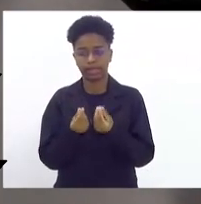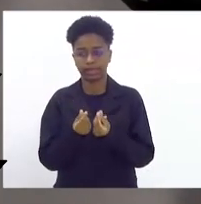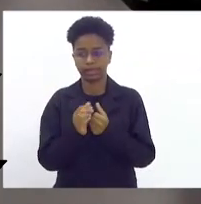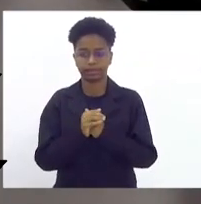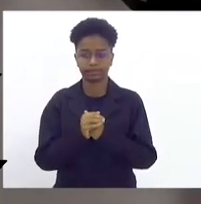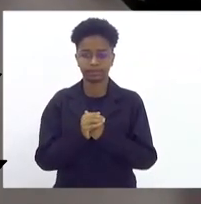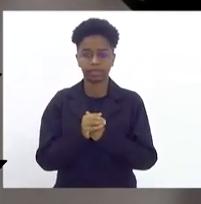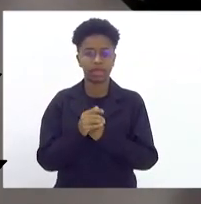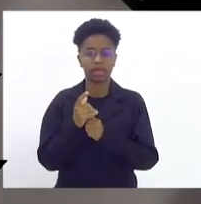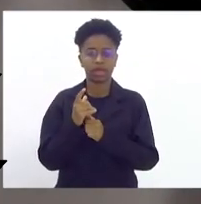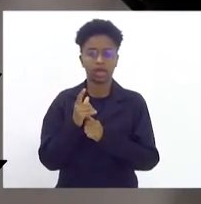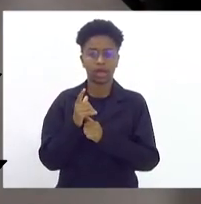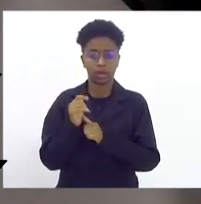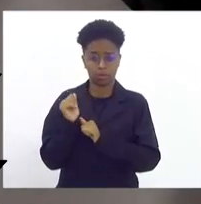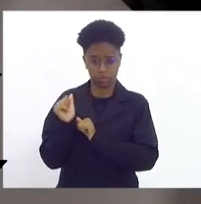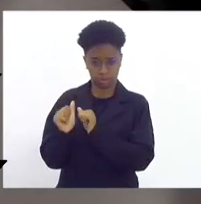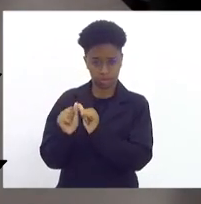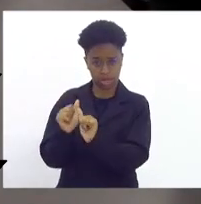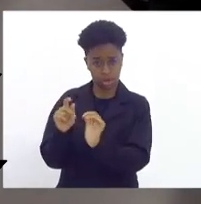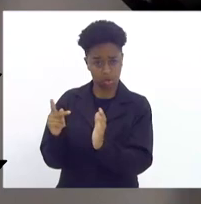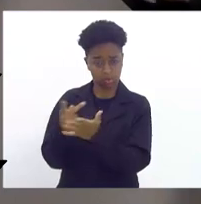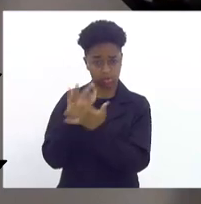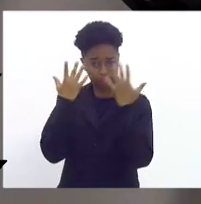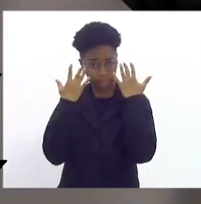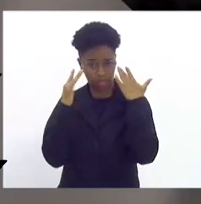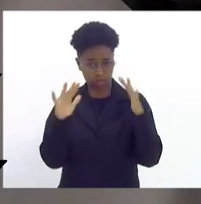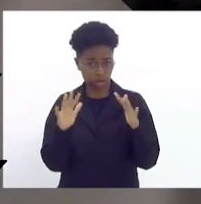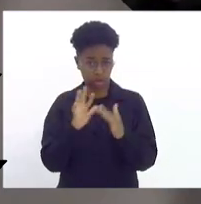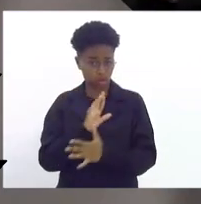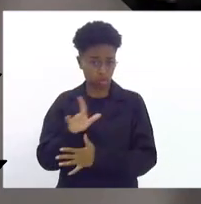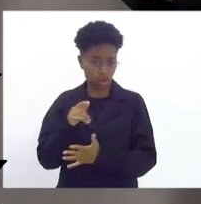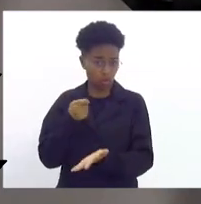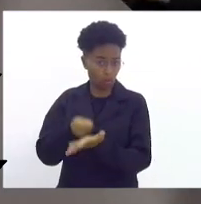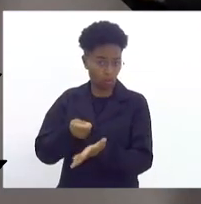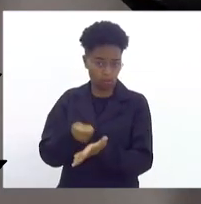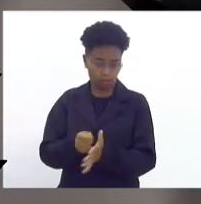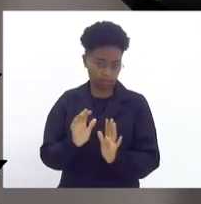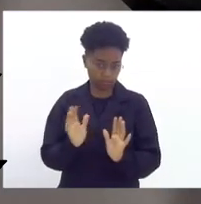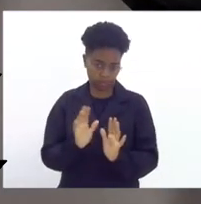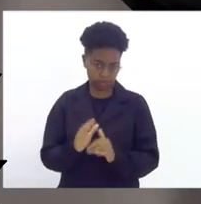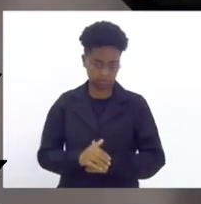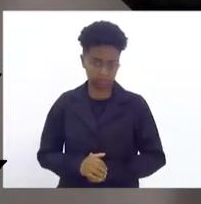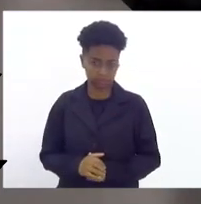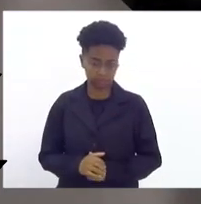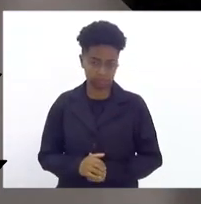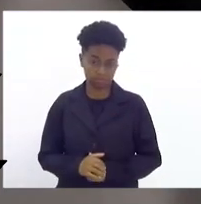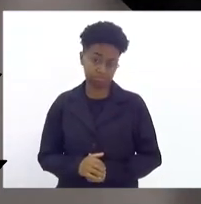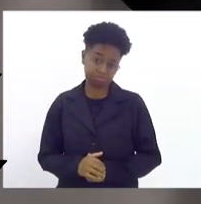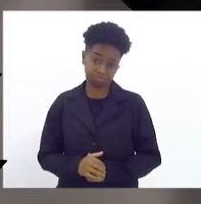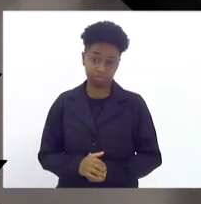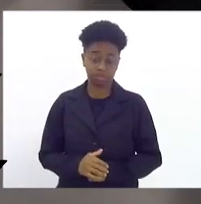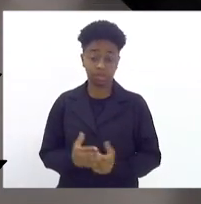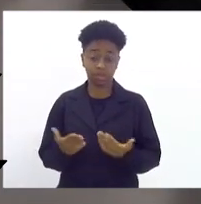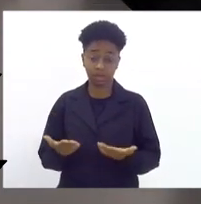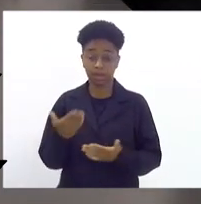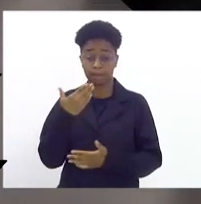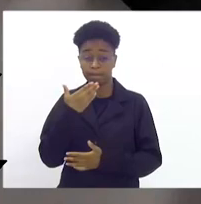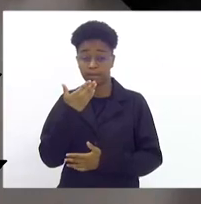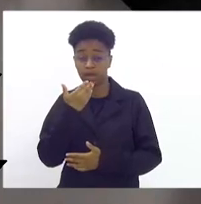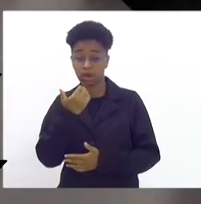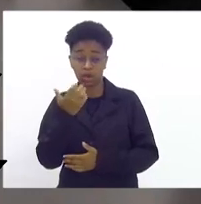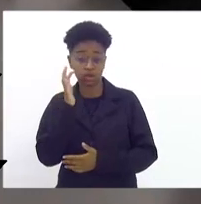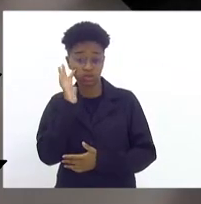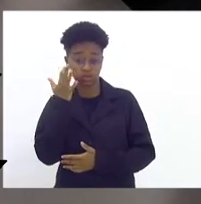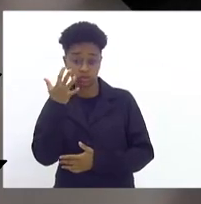as mudanças elas são orgânicas, elas não são impostas. Salvo o melhor juízo, a decisão do